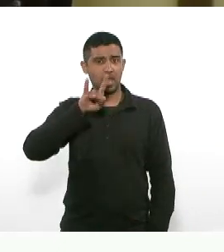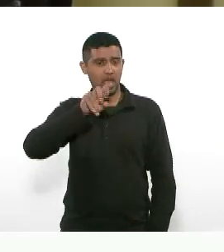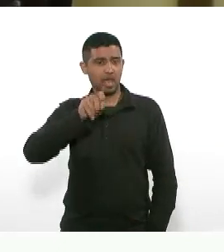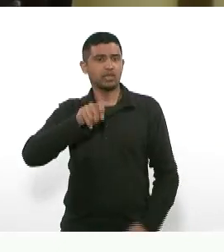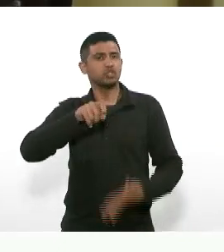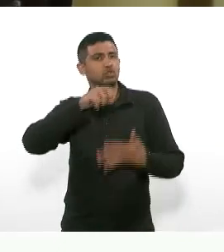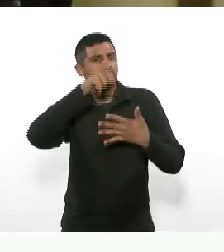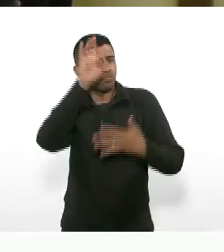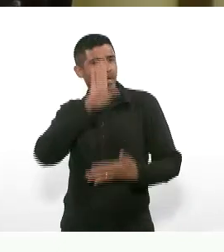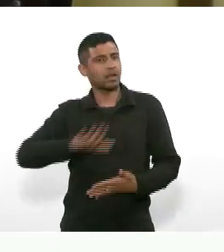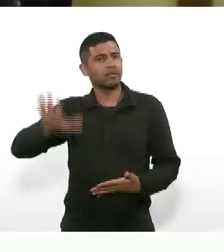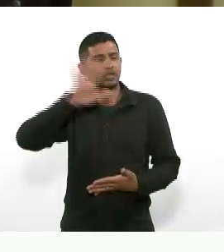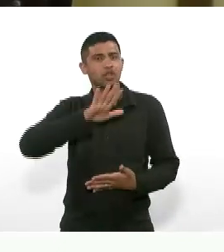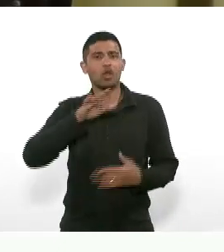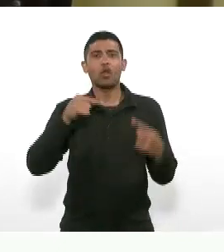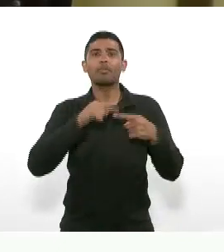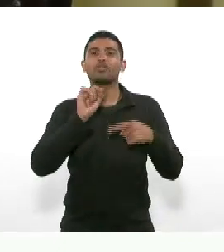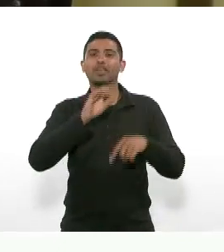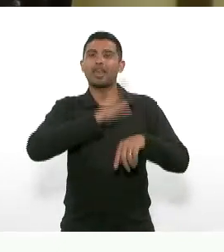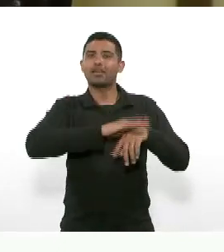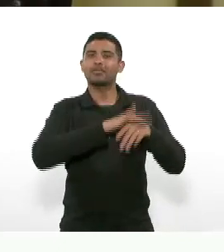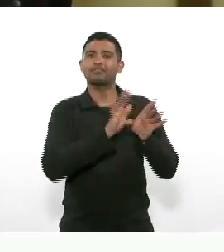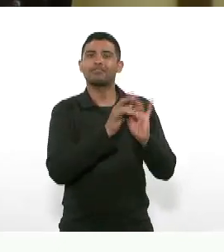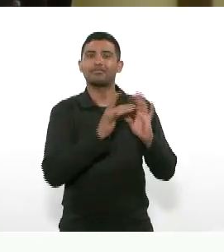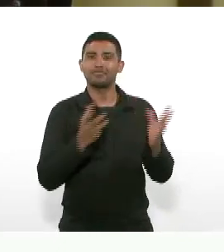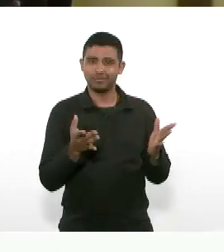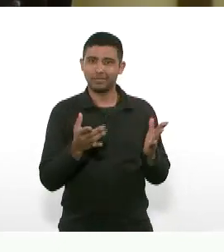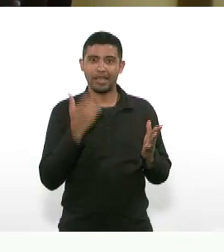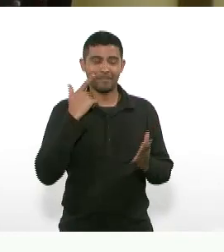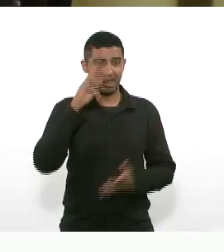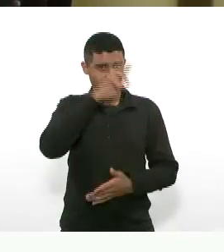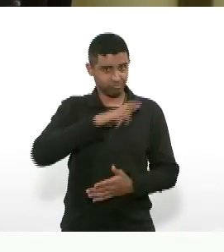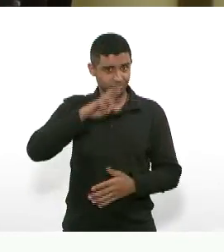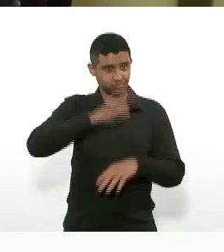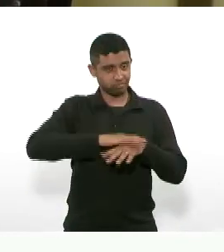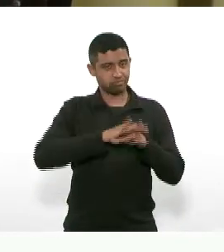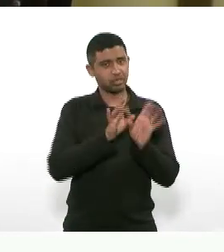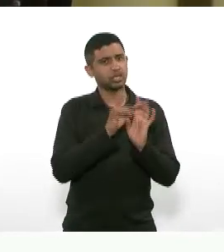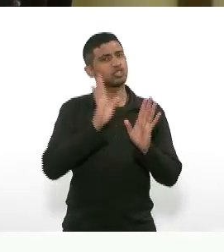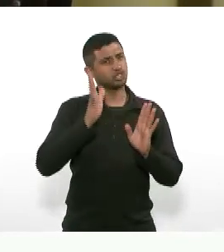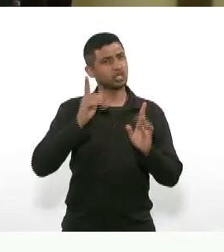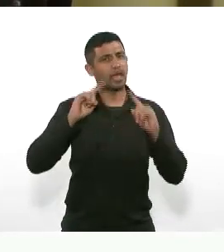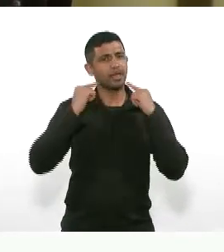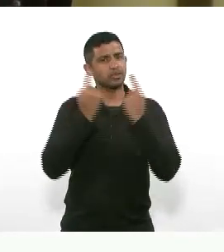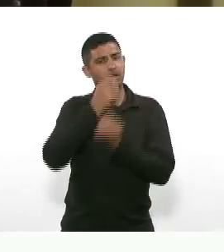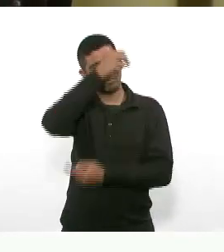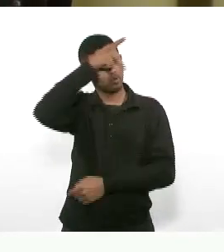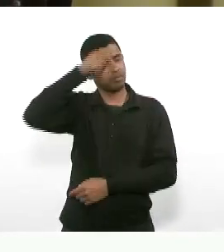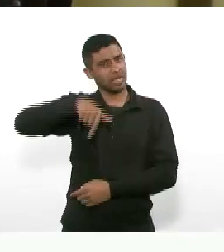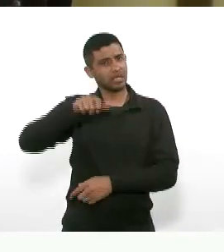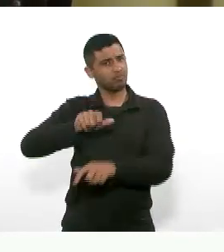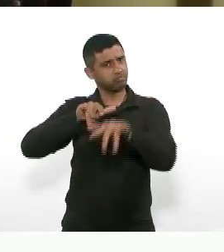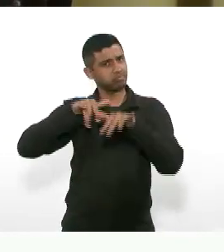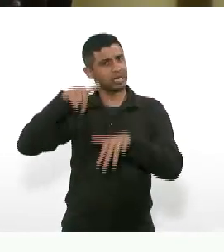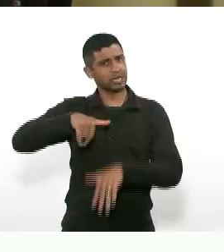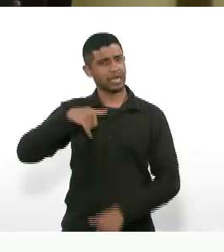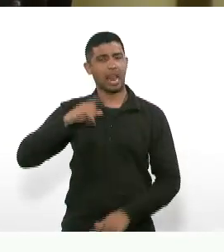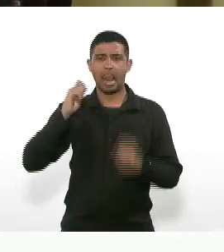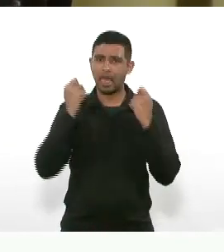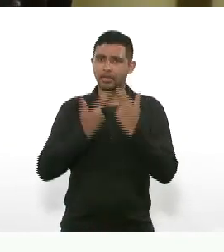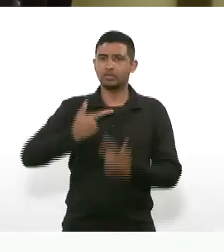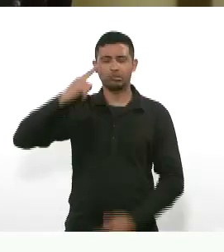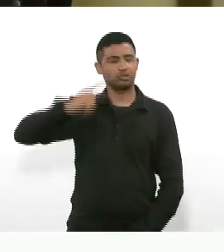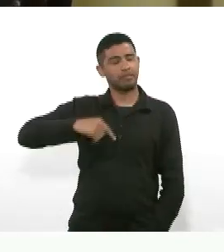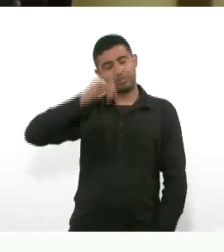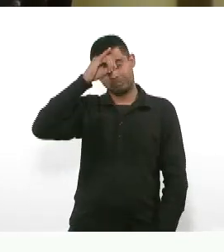é a perícia autônoma. E a perícia autônoma, já foi feita uma audiência pública nessa casa, eu acabei não sabia nem dessa